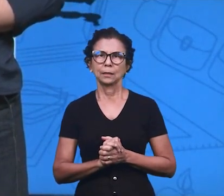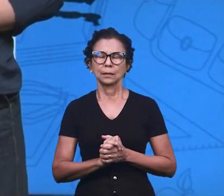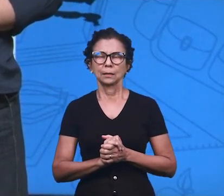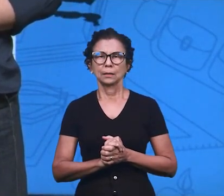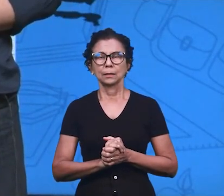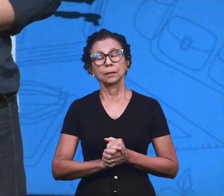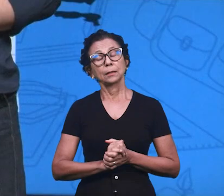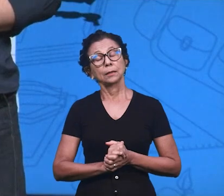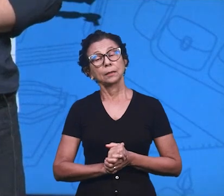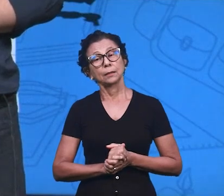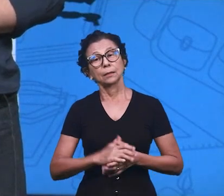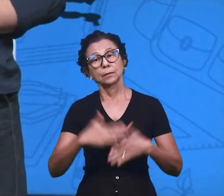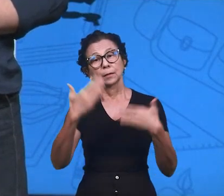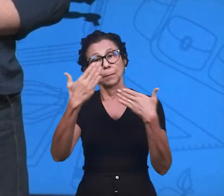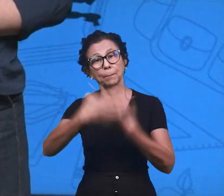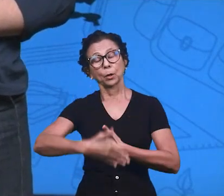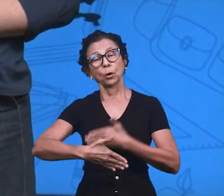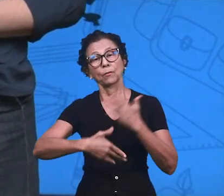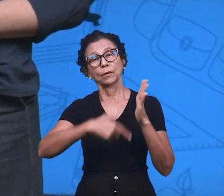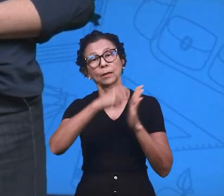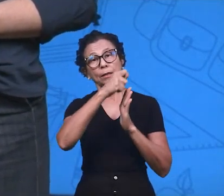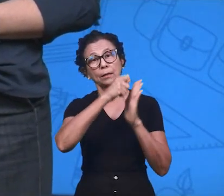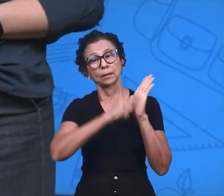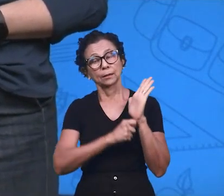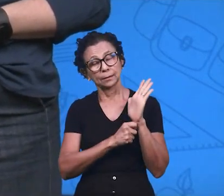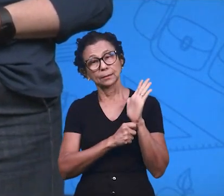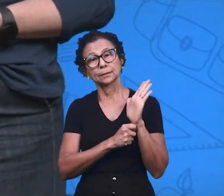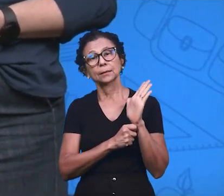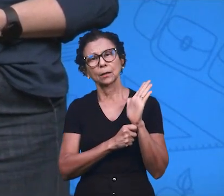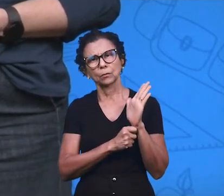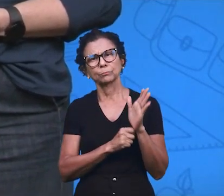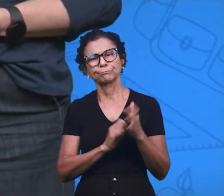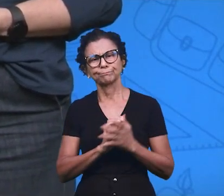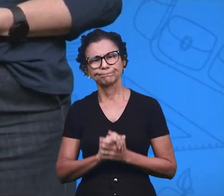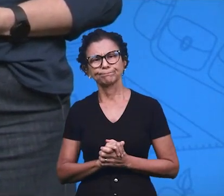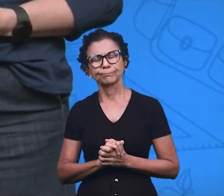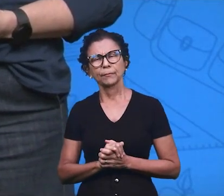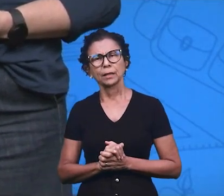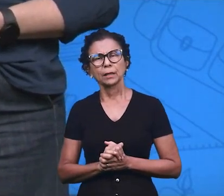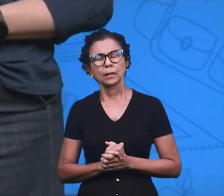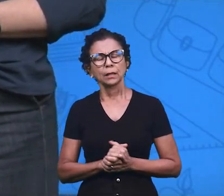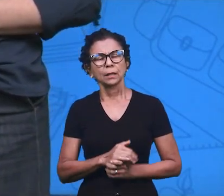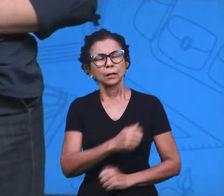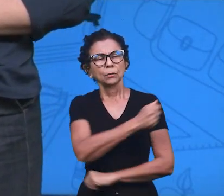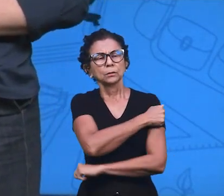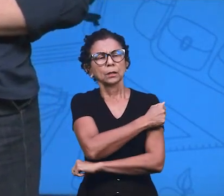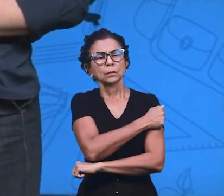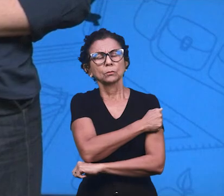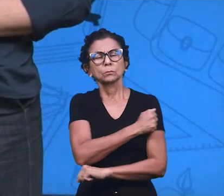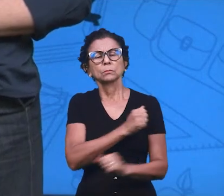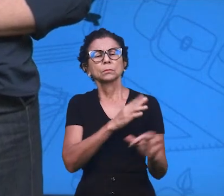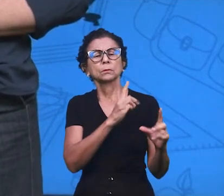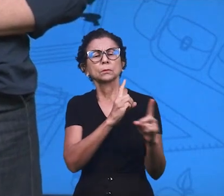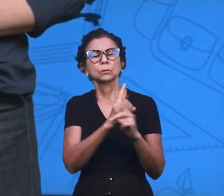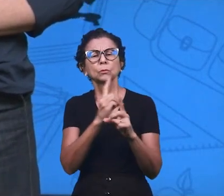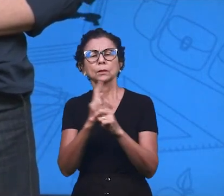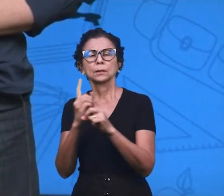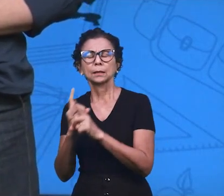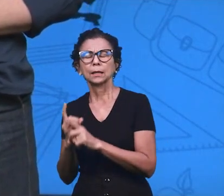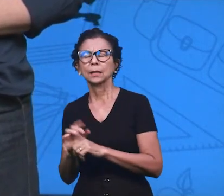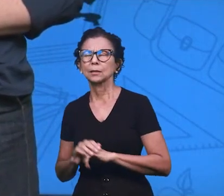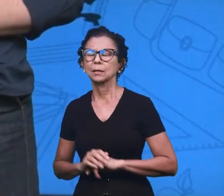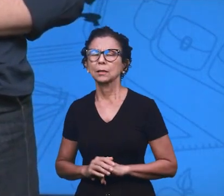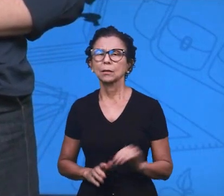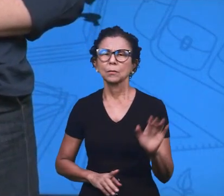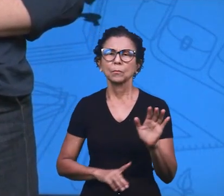acontecido. Eu encontrei vários alunos e comecei a questionar sobre qual a maior dificuldade, qual a